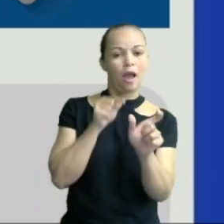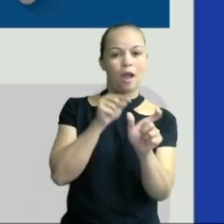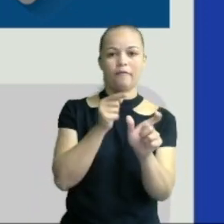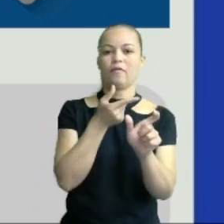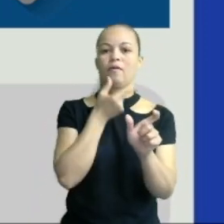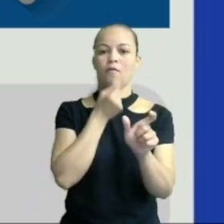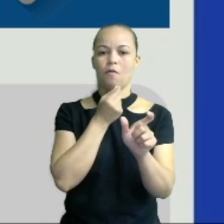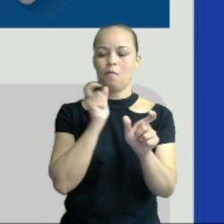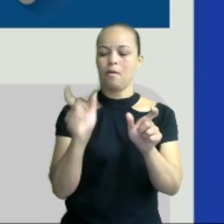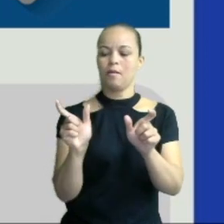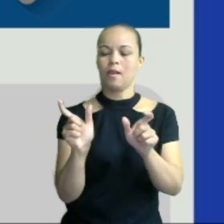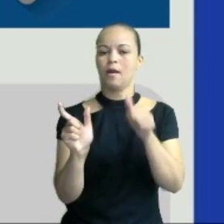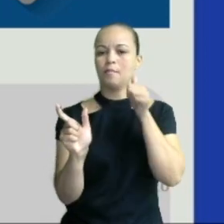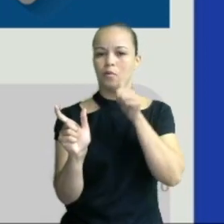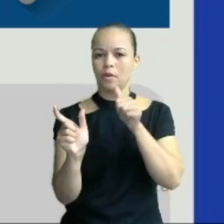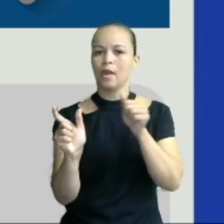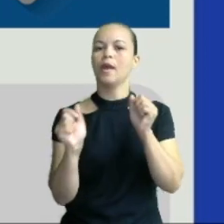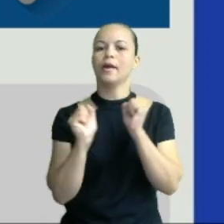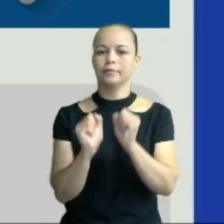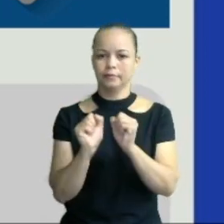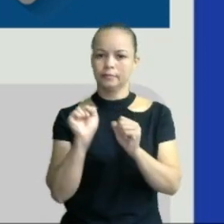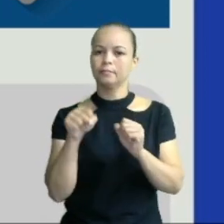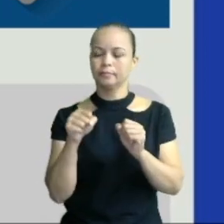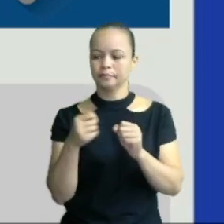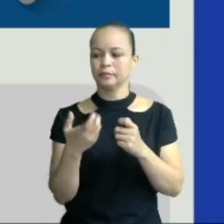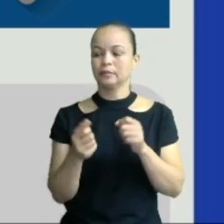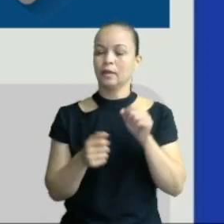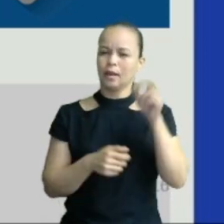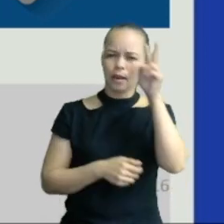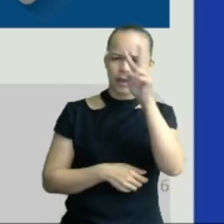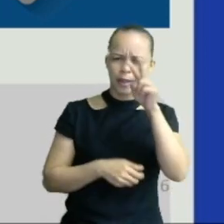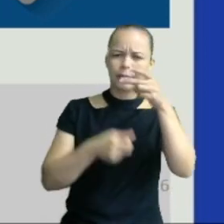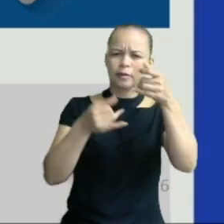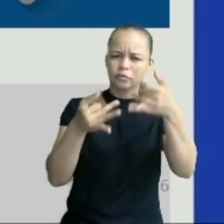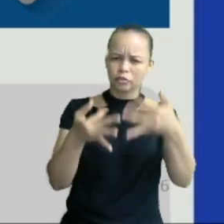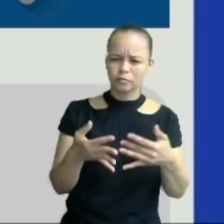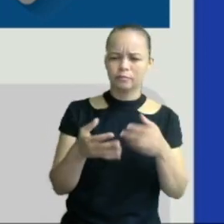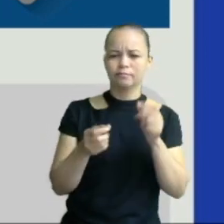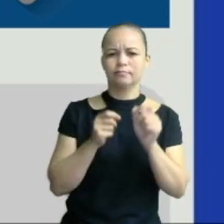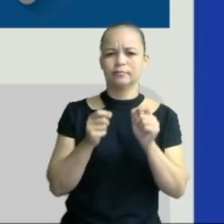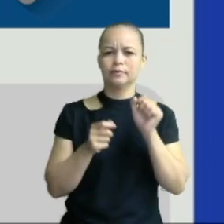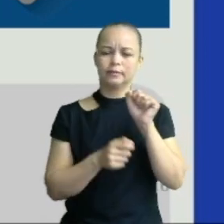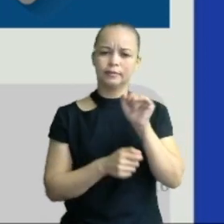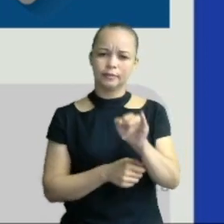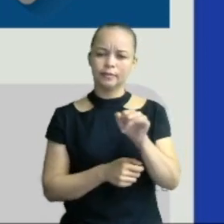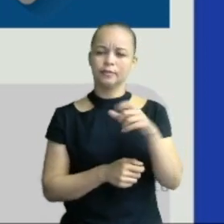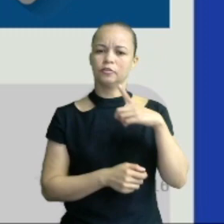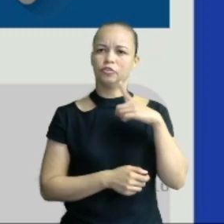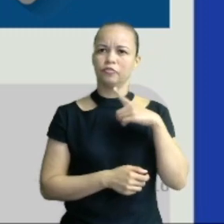lá que eu falei a vocês que se tiver uma palavrinha